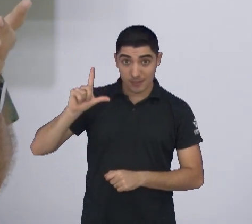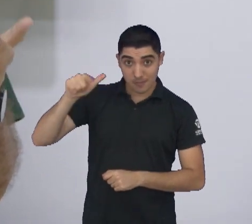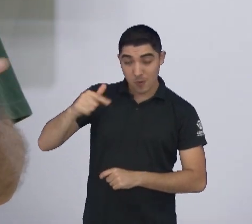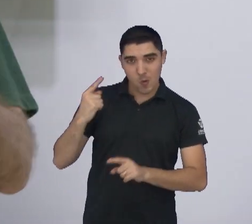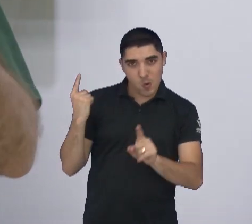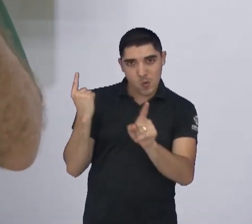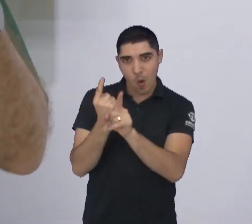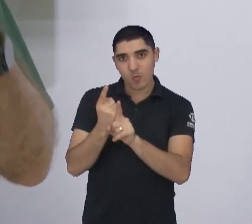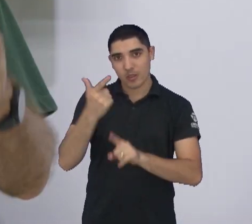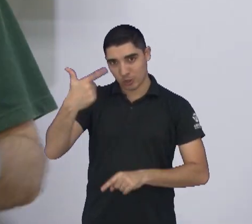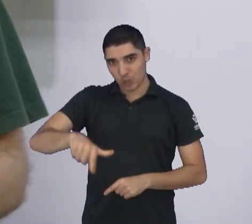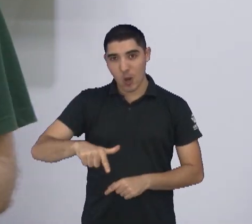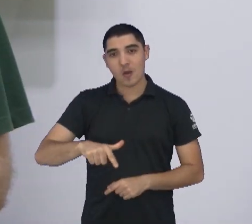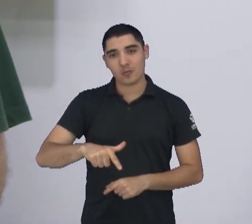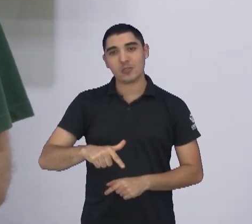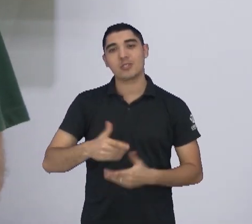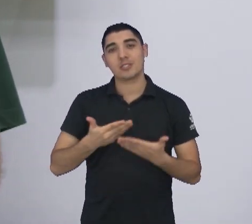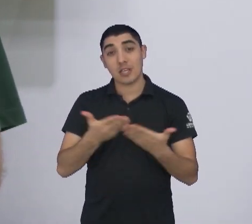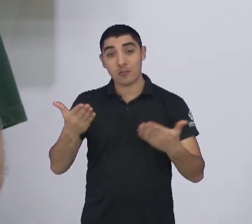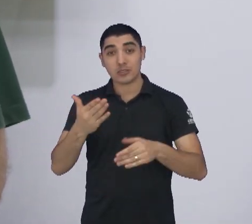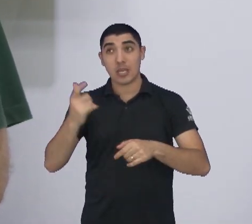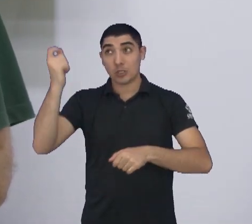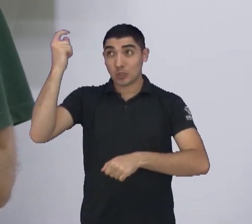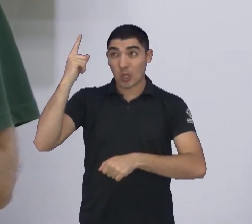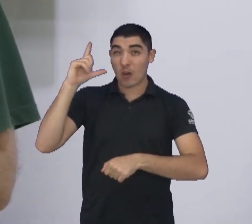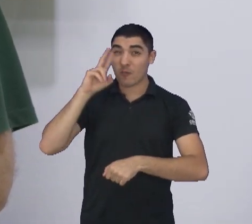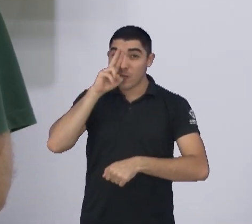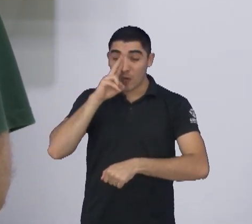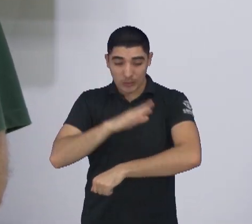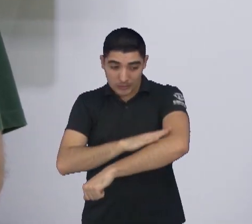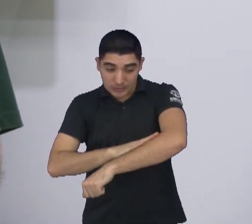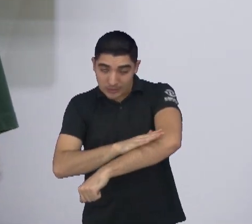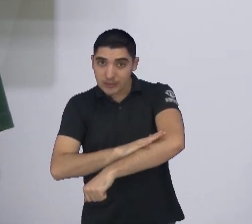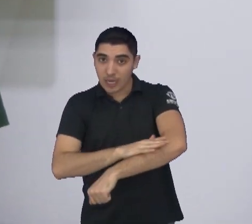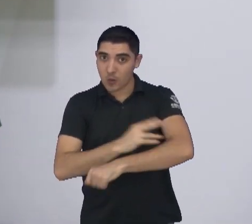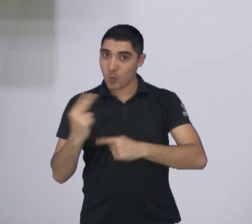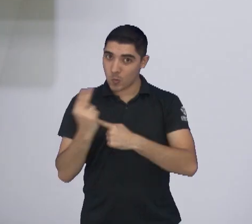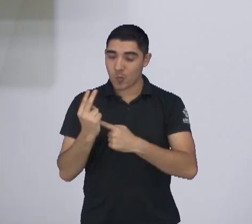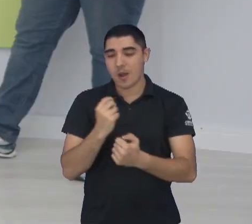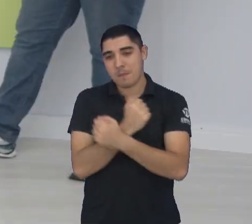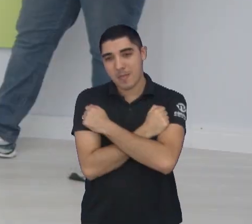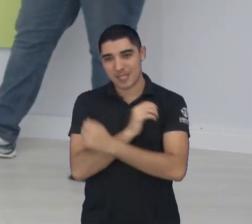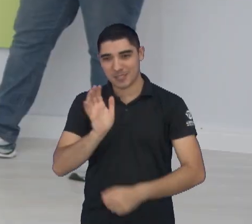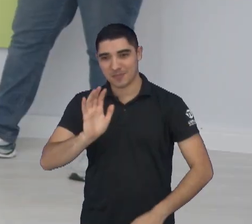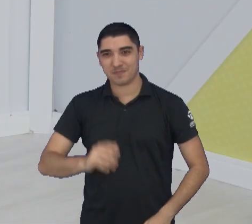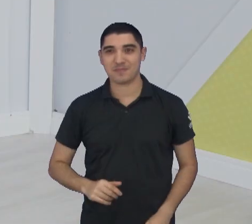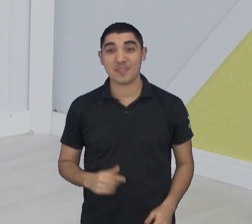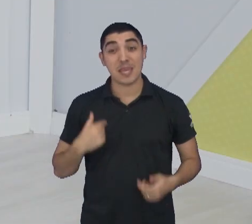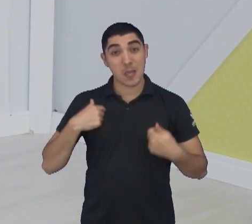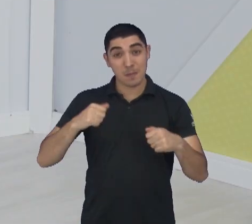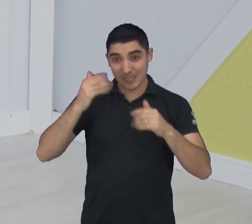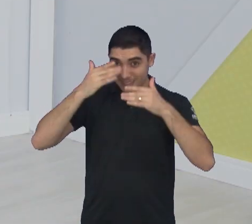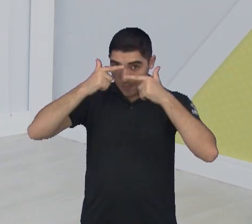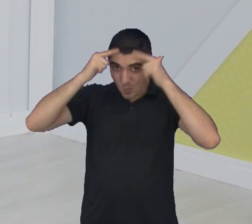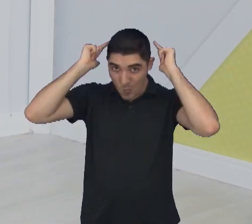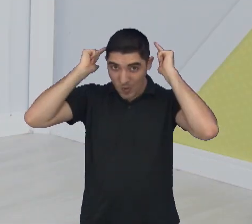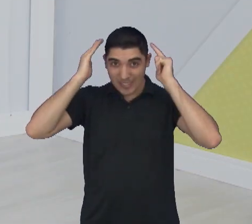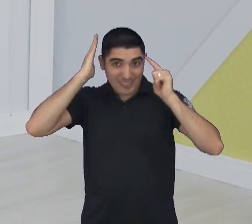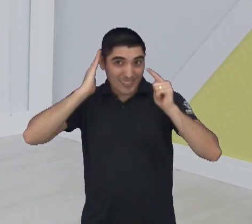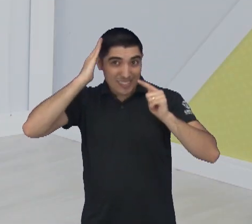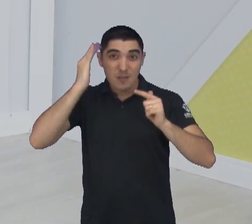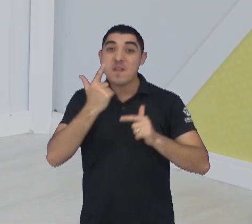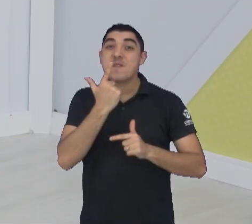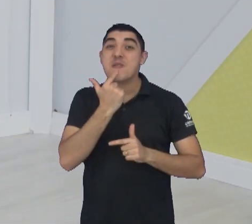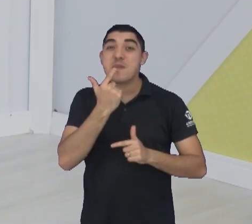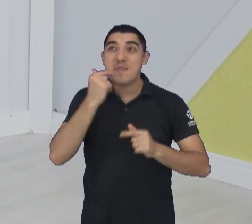de volta. E é isso, passe protetor solar porque o sol está pegando. Um abraço e tchau. Eu tenho que passar na careca, senão fica tudo vermelho, parece um